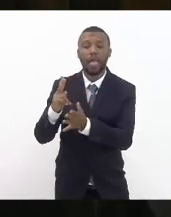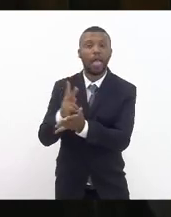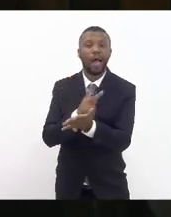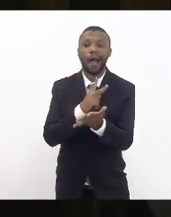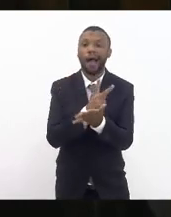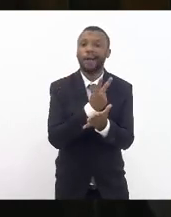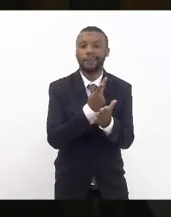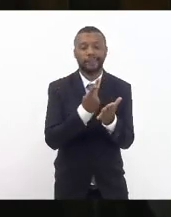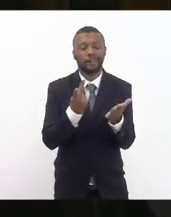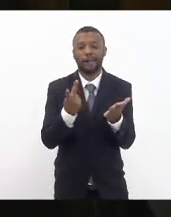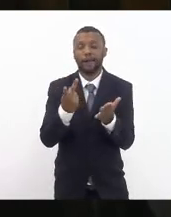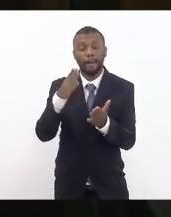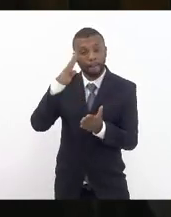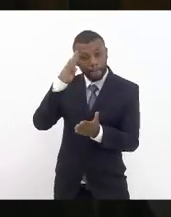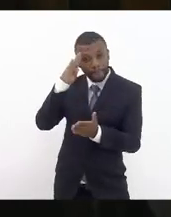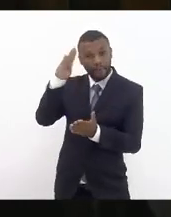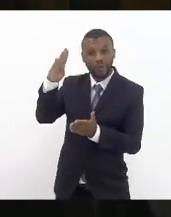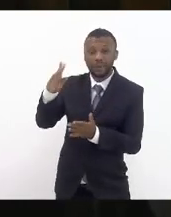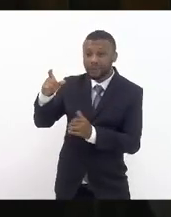principalmente quando ela se inicia